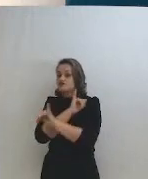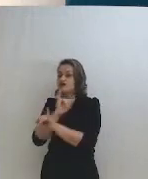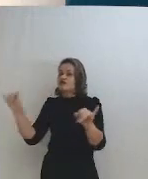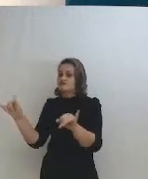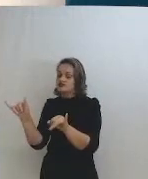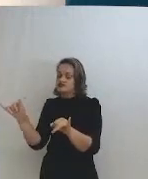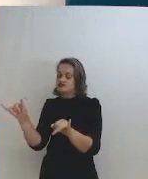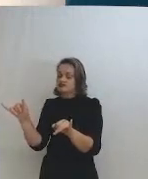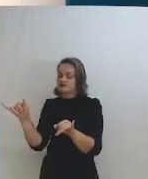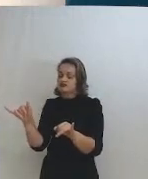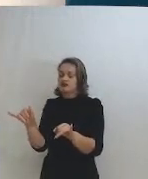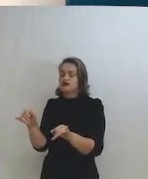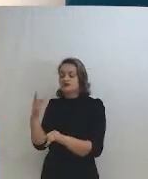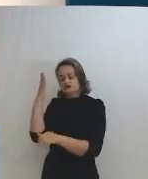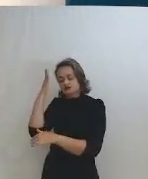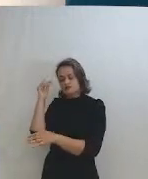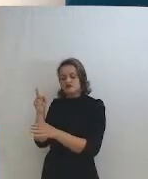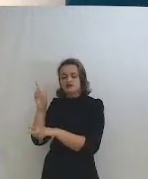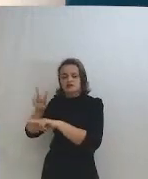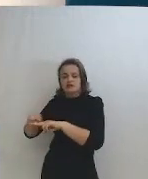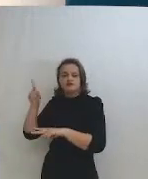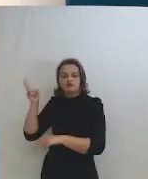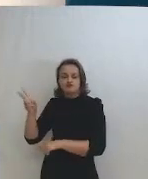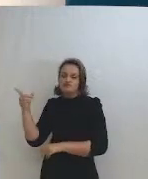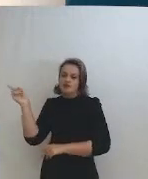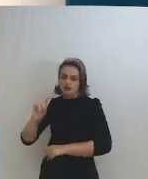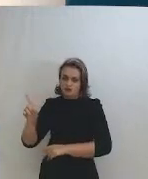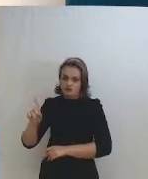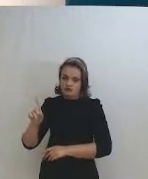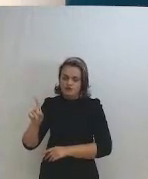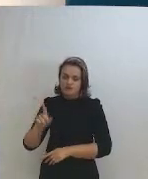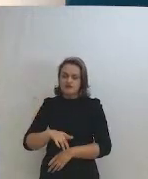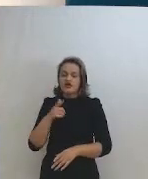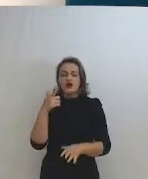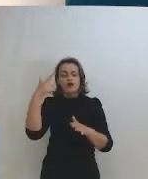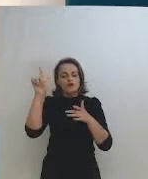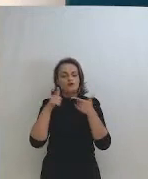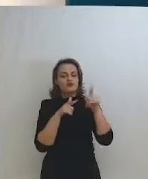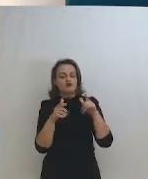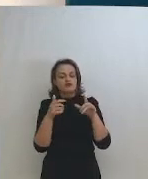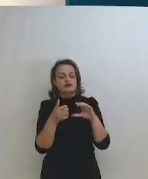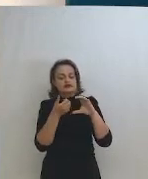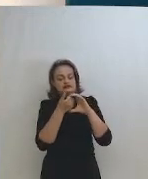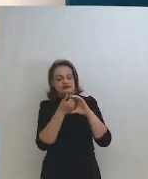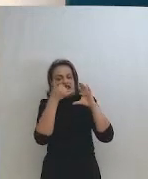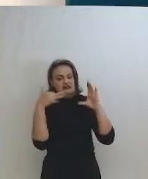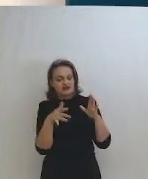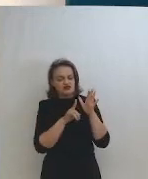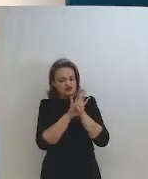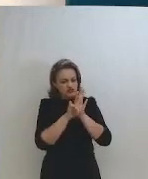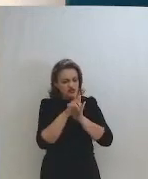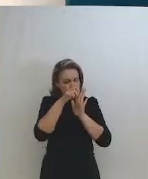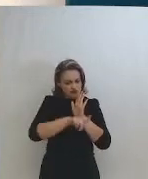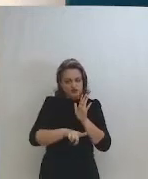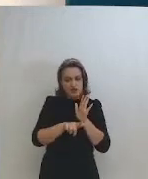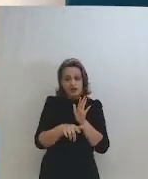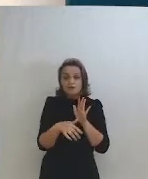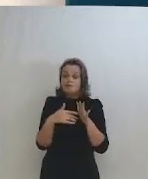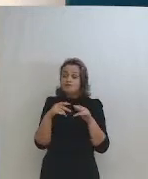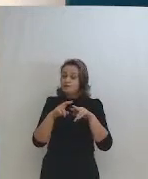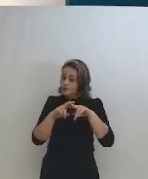preventiva, não proferindo decisão qualquer fundamento de caráter revisional. Assim, apenas em caráter de